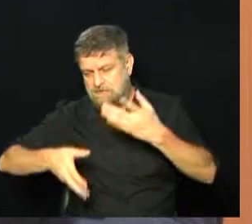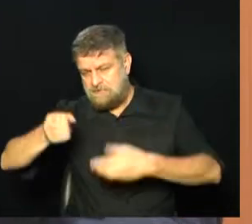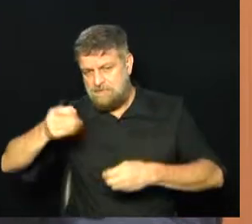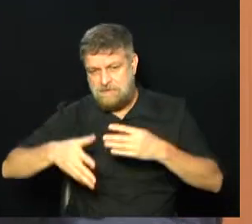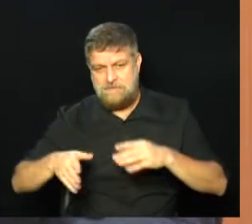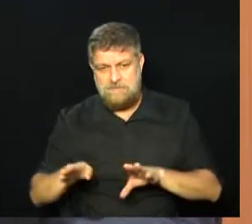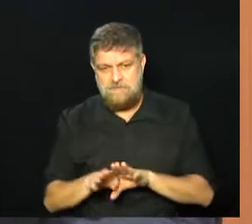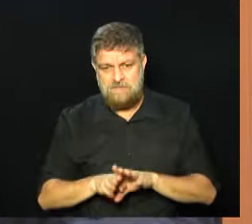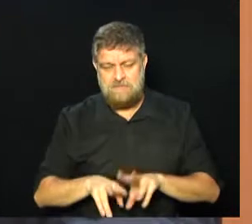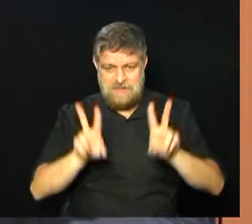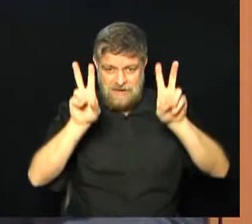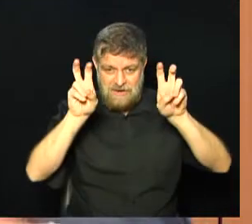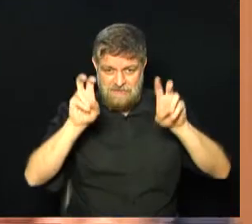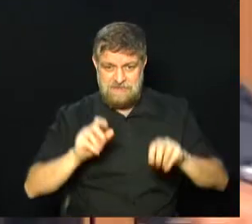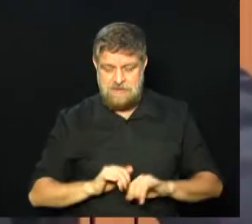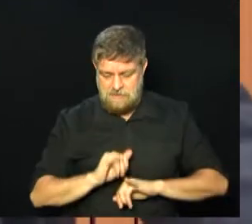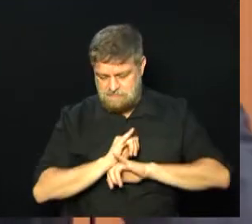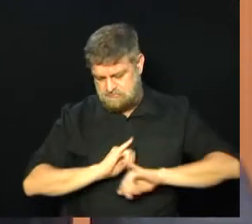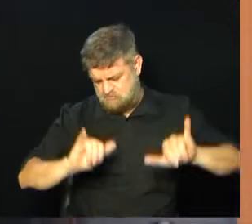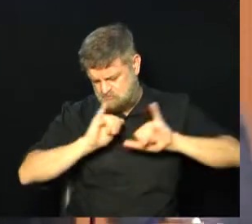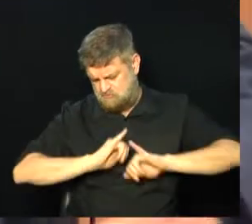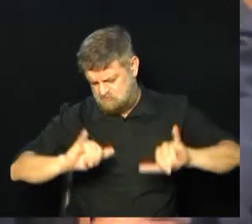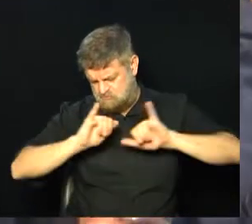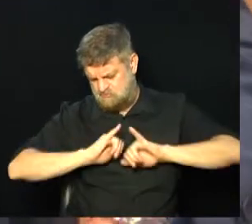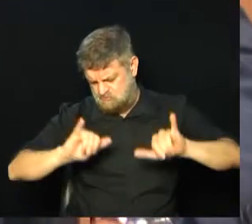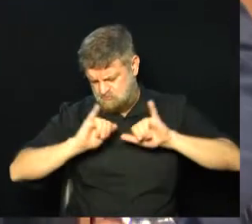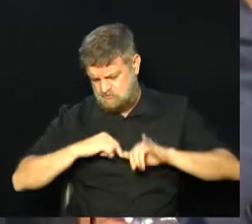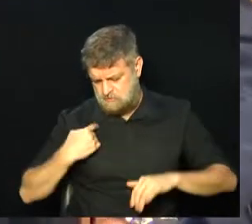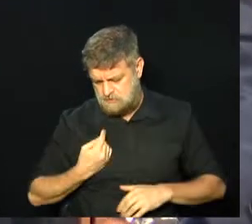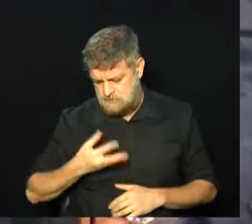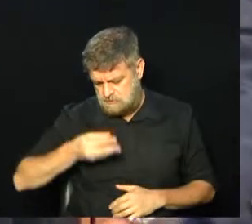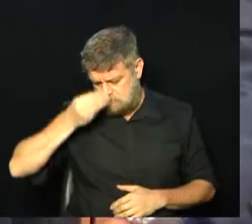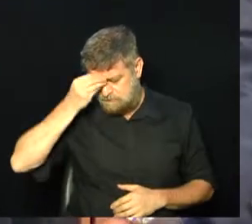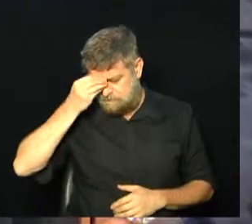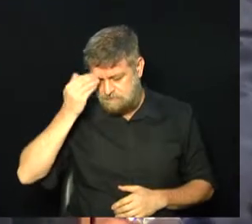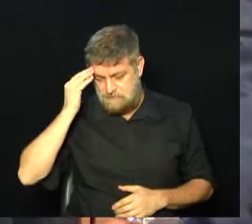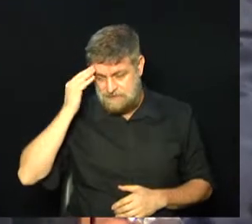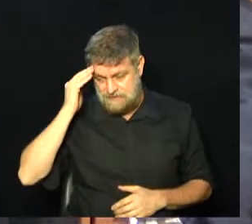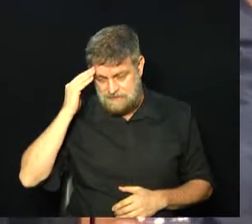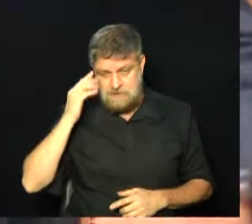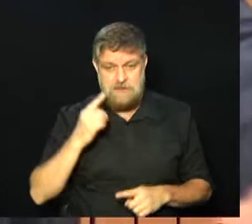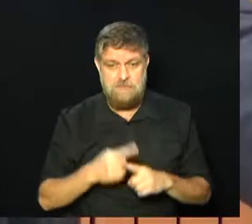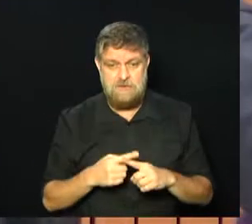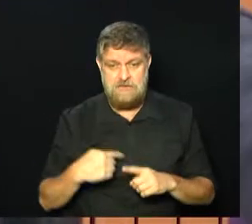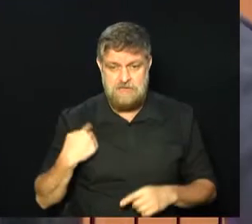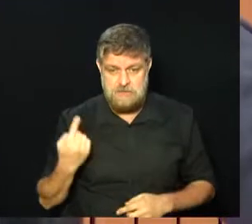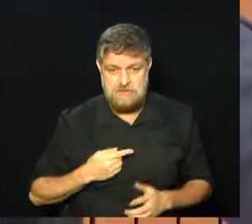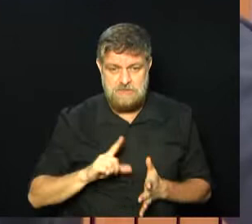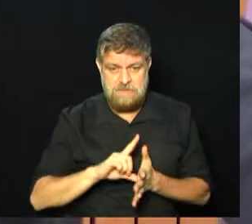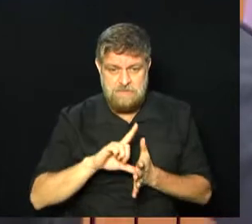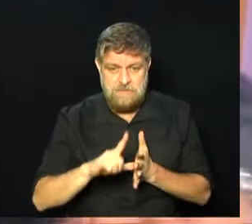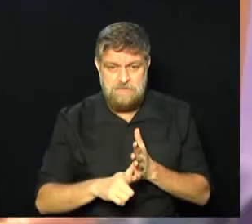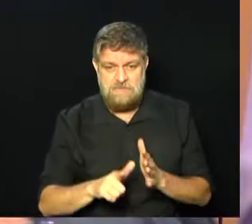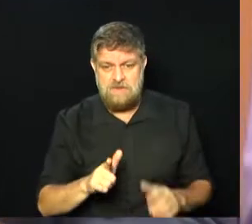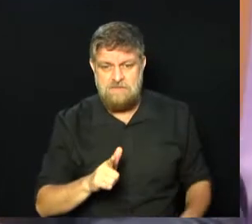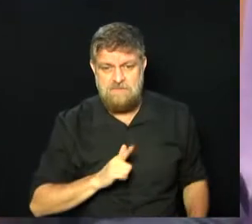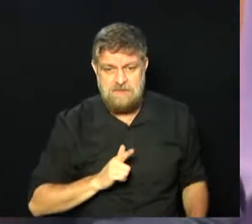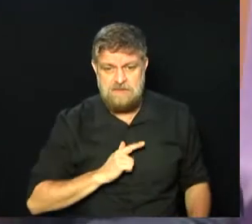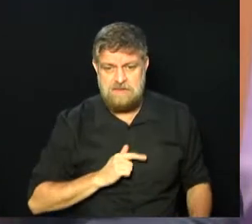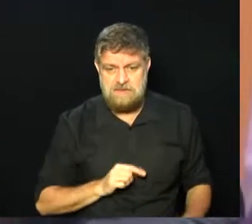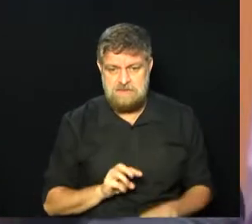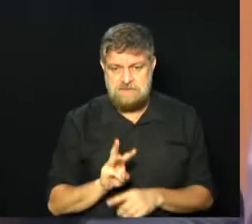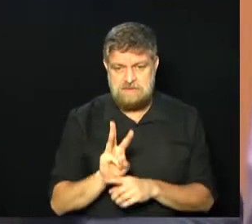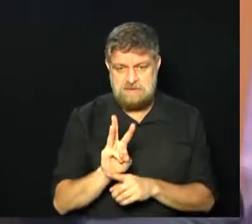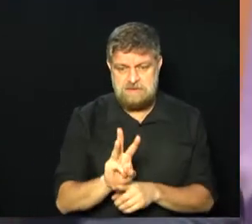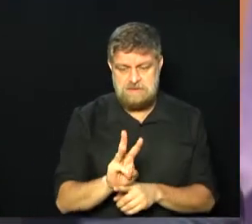esgotar esse assunto hoje aqui, até porque a gente, em seguida que nós temos o seu Walter, que